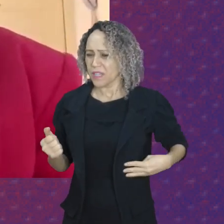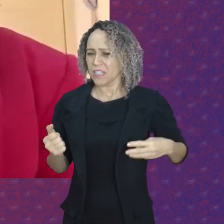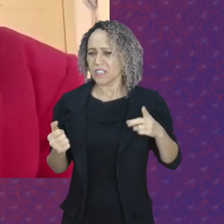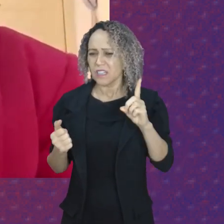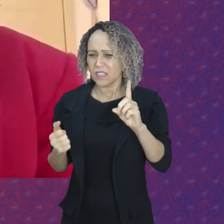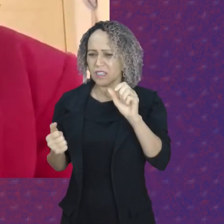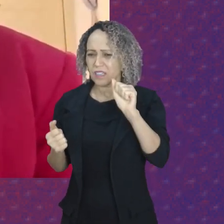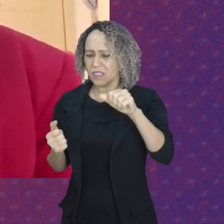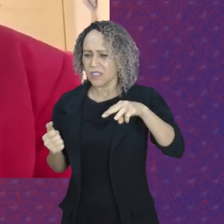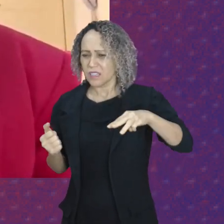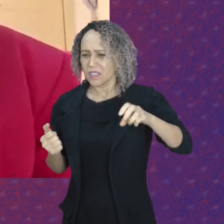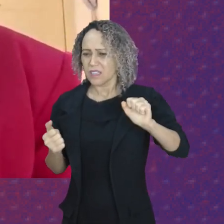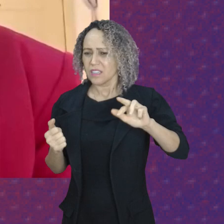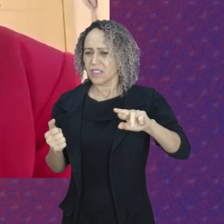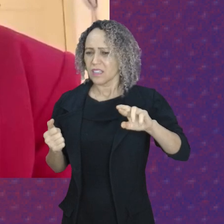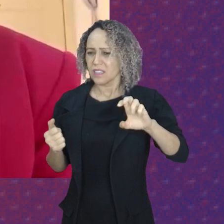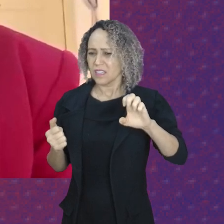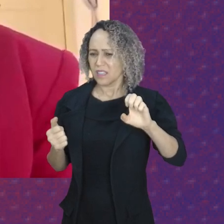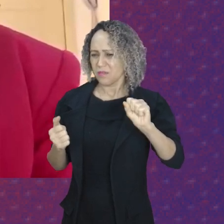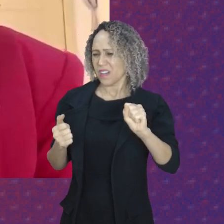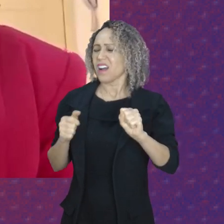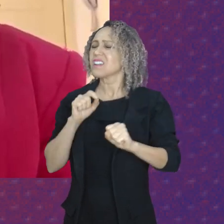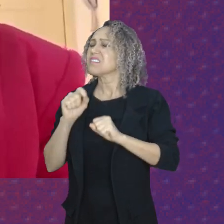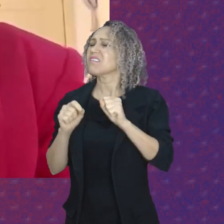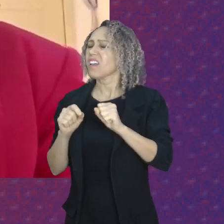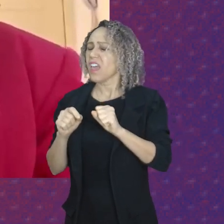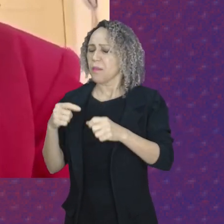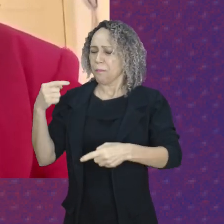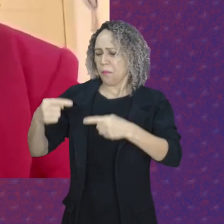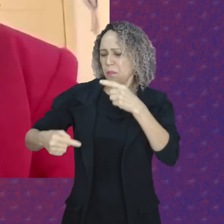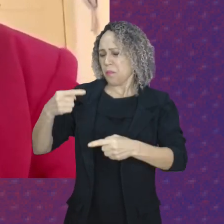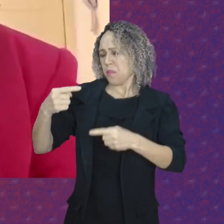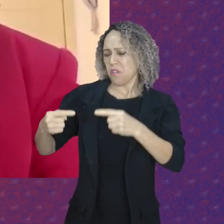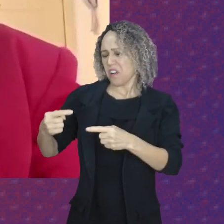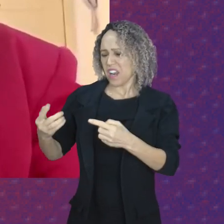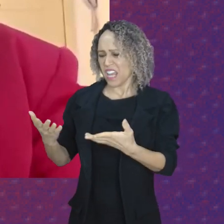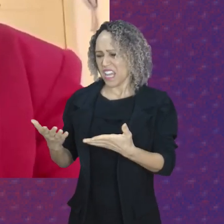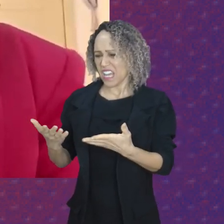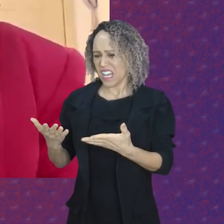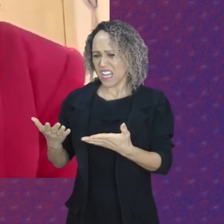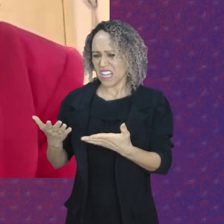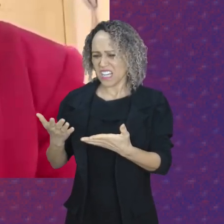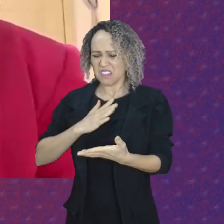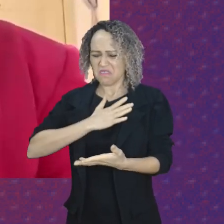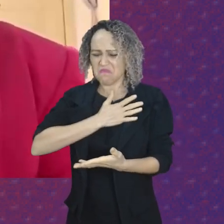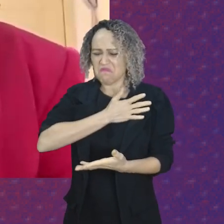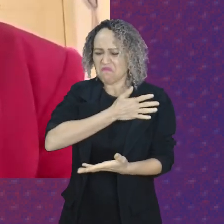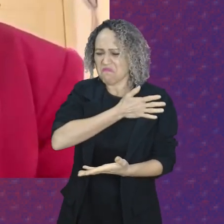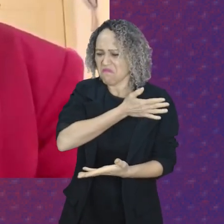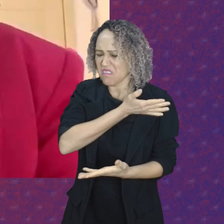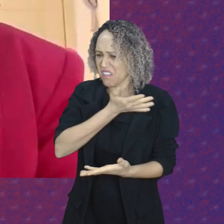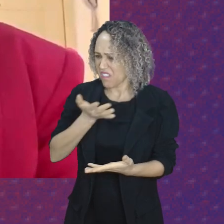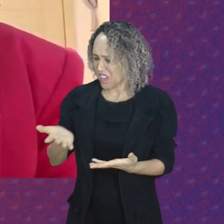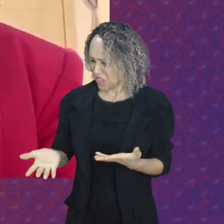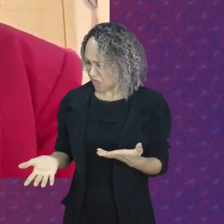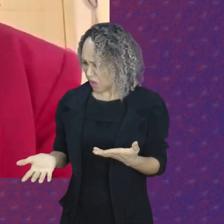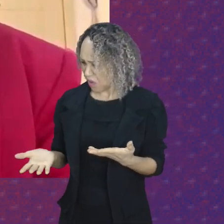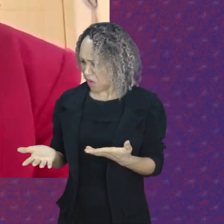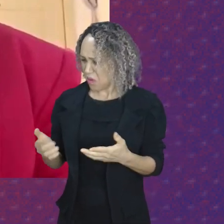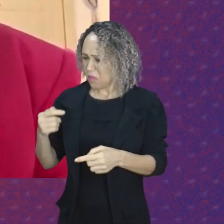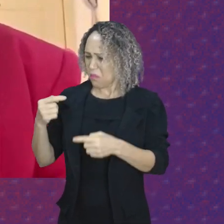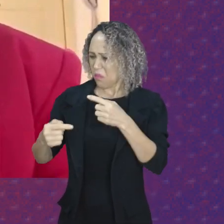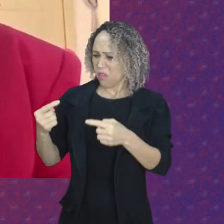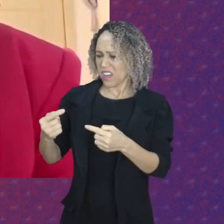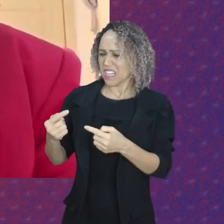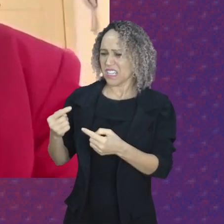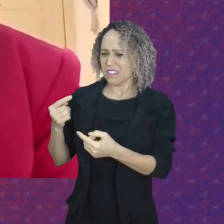iniciativas ultraconservadoras em matéria de direito internacional, como o chamado Consenso de Genebra, cujo intuito,